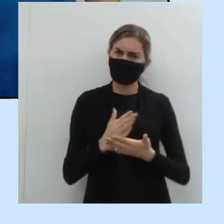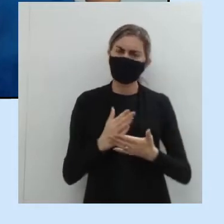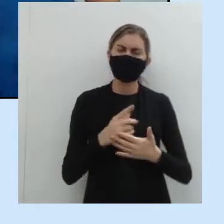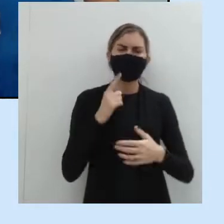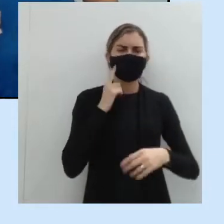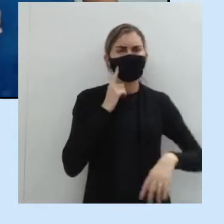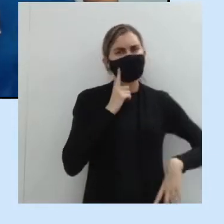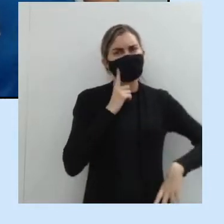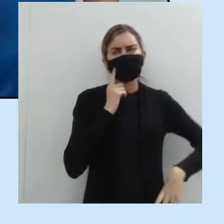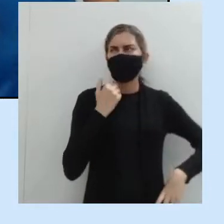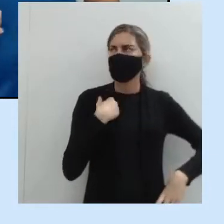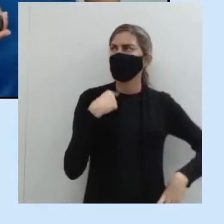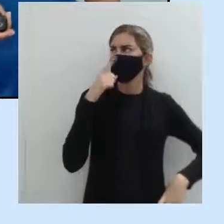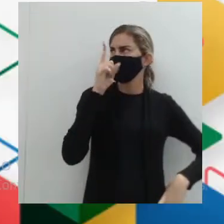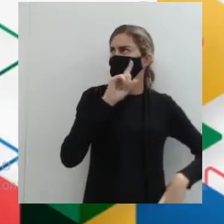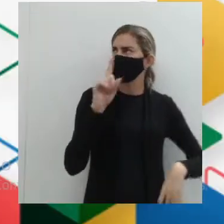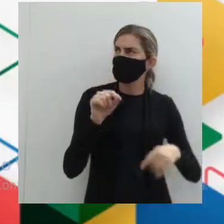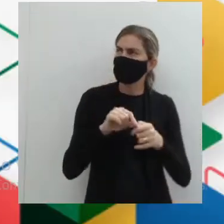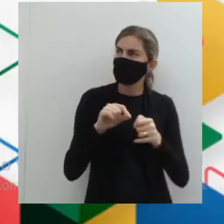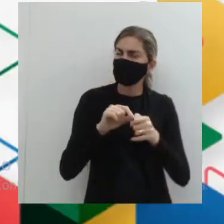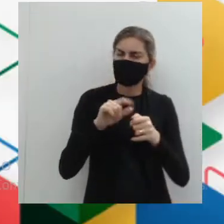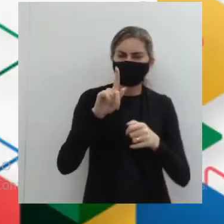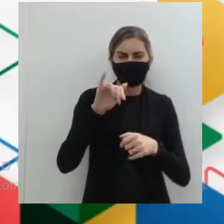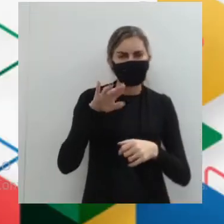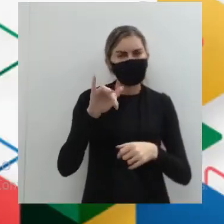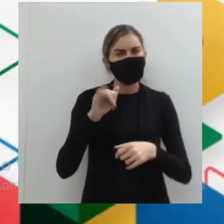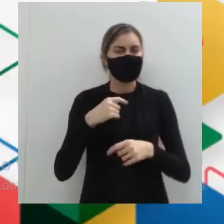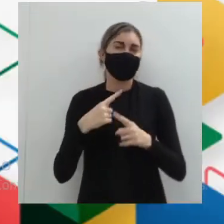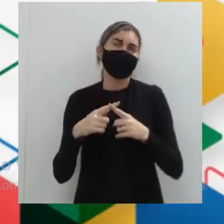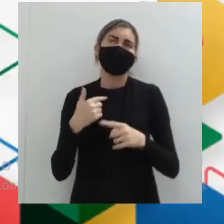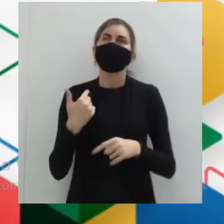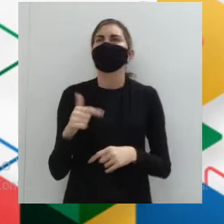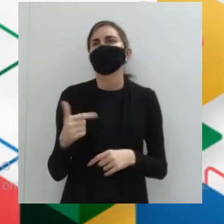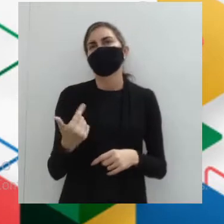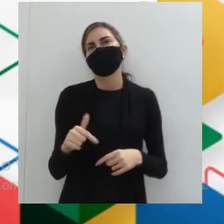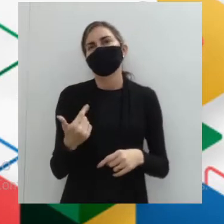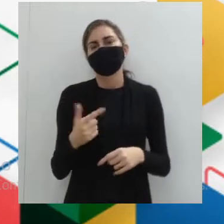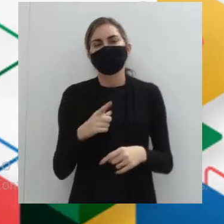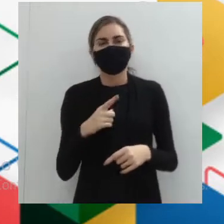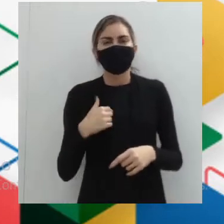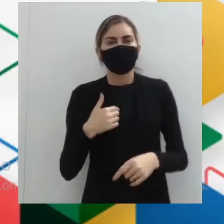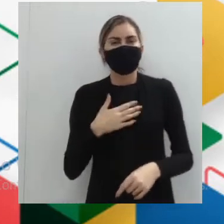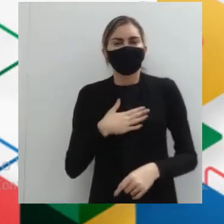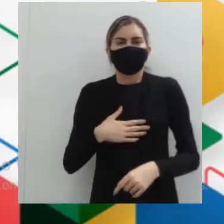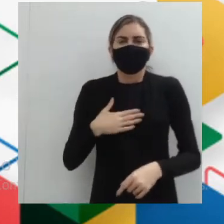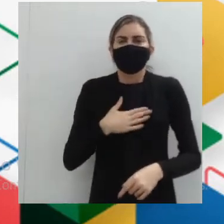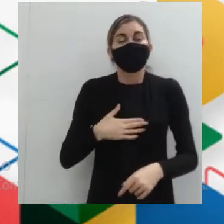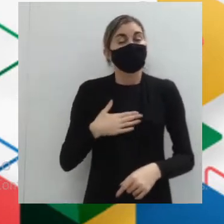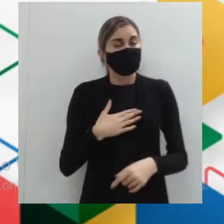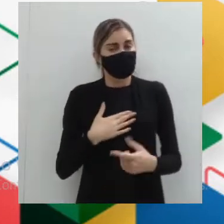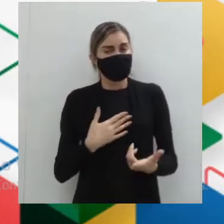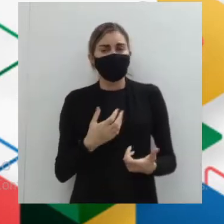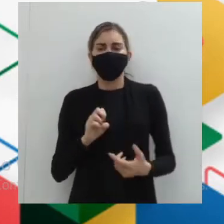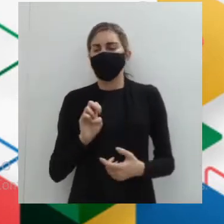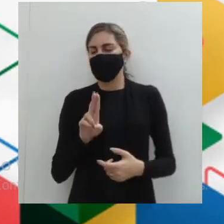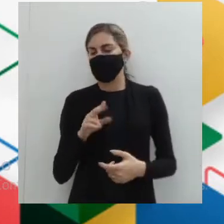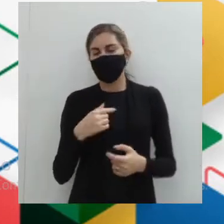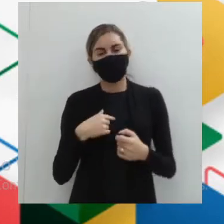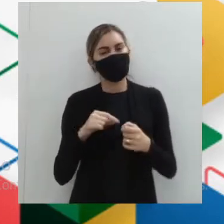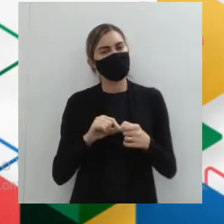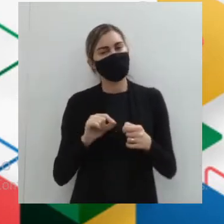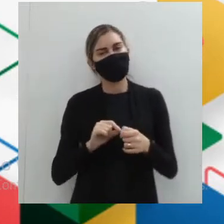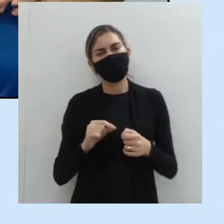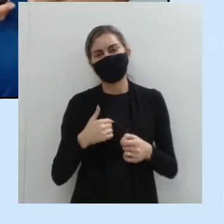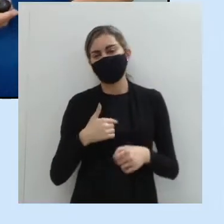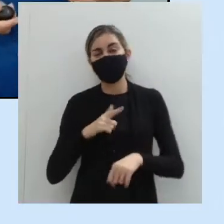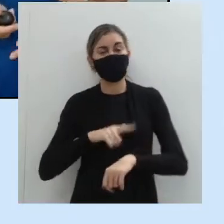para dizer eu não faço ginástica porque não tem o que eu goste? Ou eu não faço ginástica porque